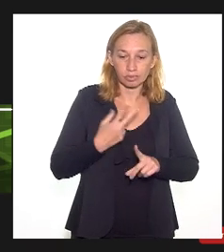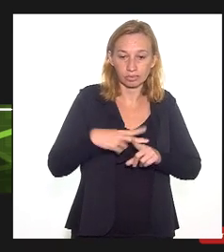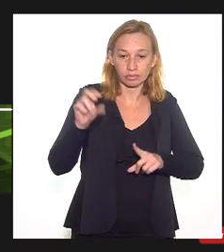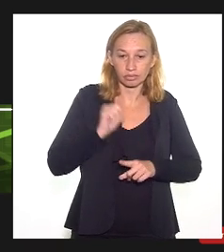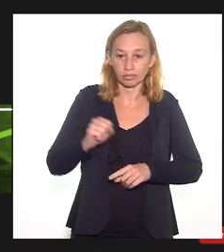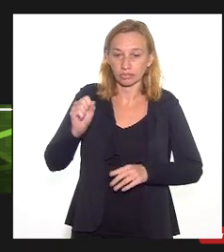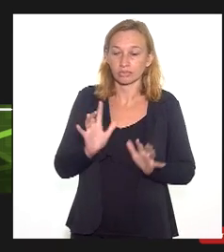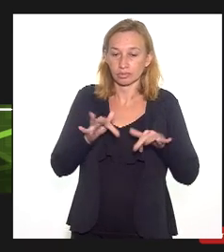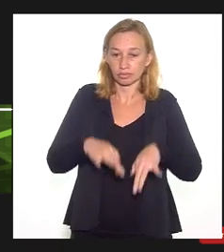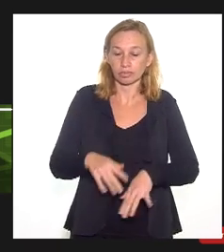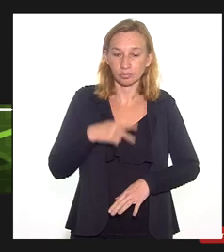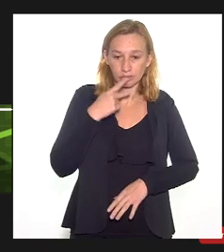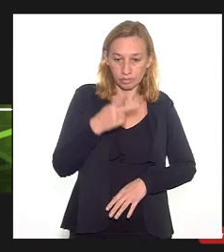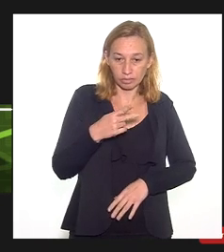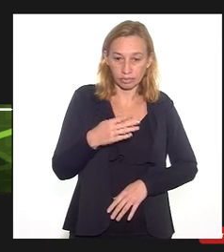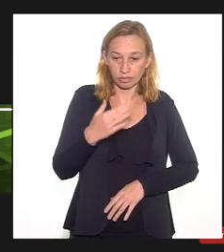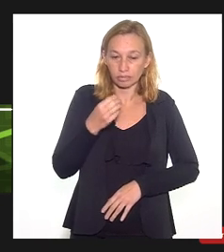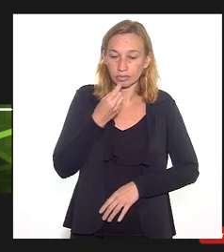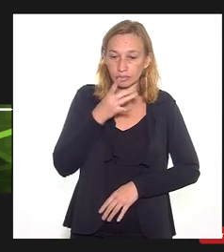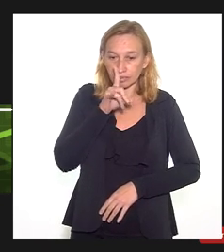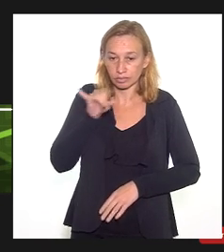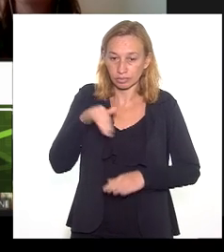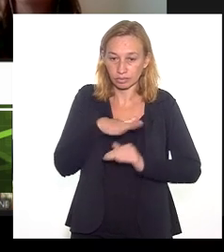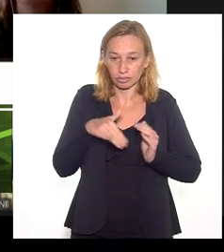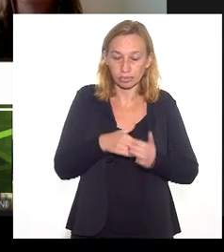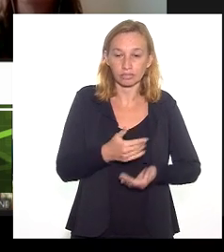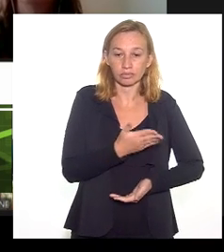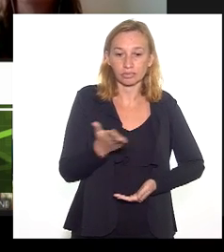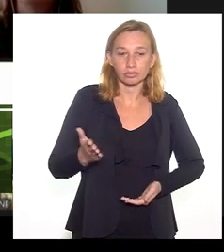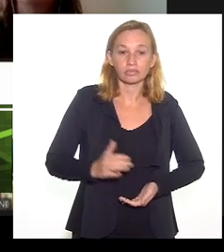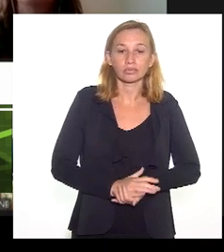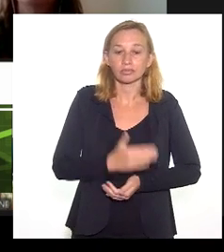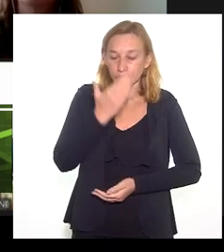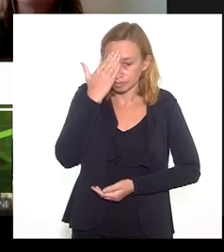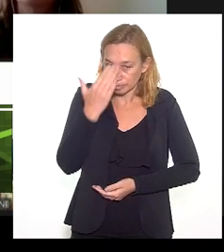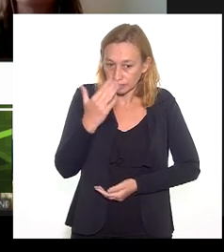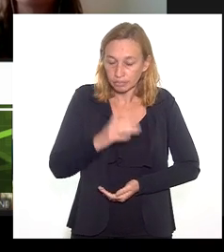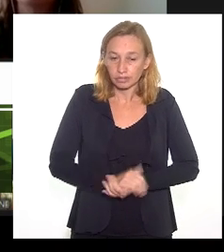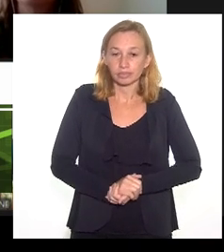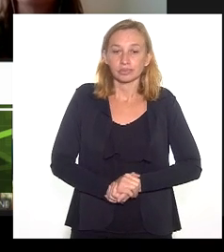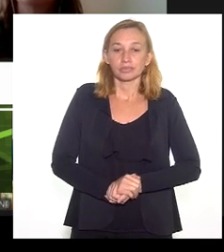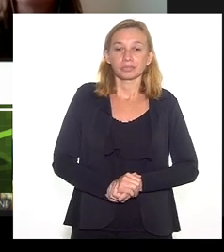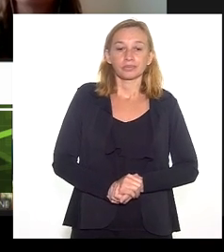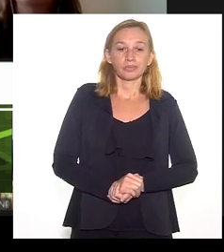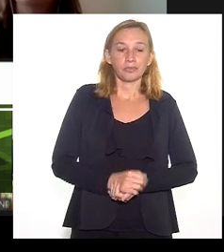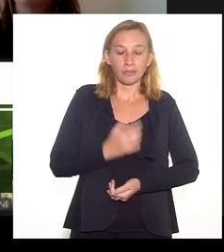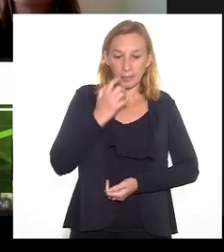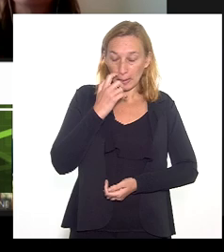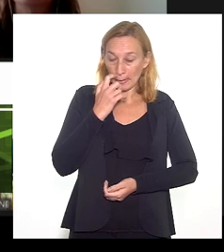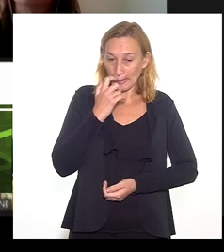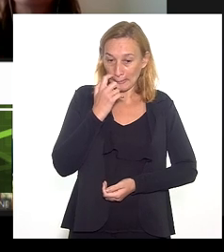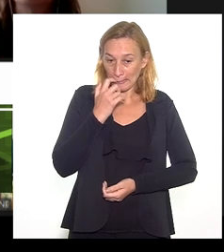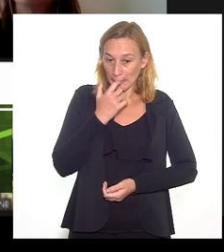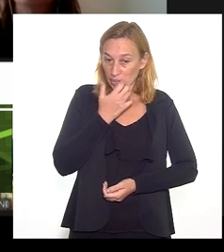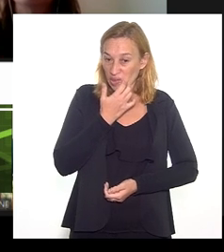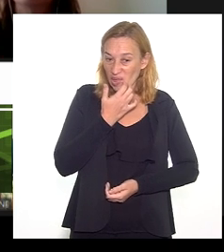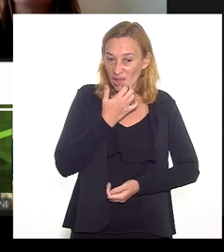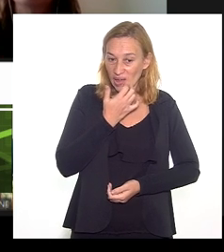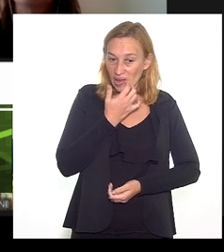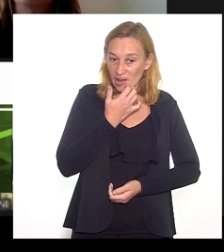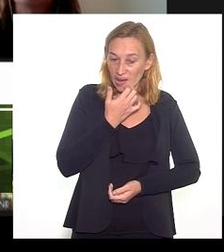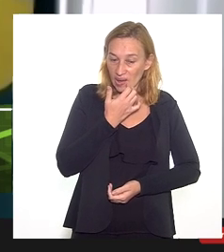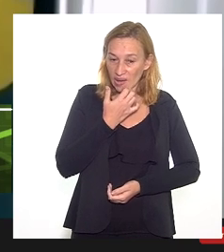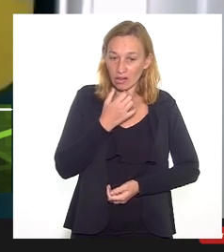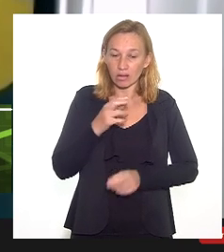encerro aqui a minha fala bom dia a todos e todas obrigado Luan Luiz falando pelo DCE da UERJ como diz na sua camiseta aí